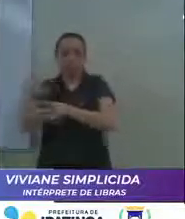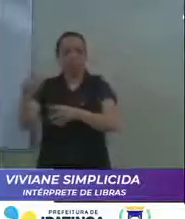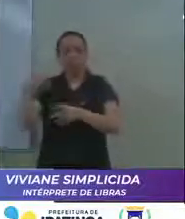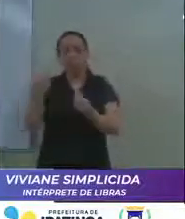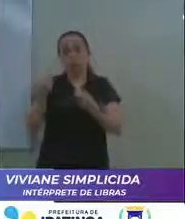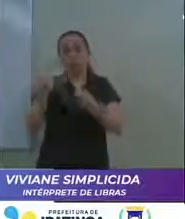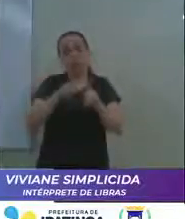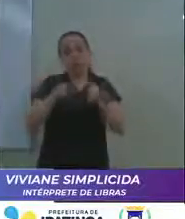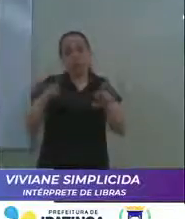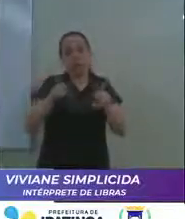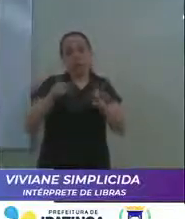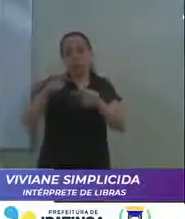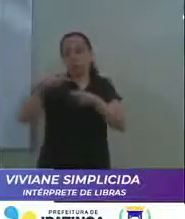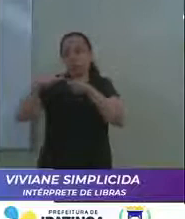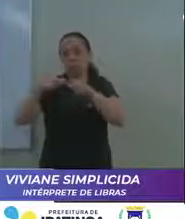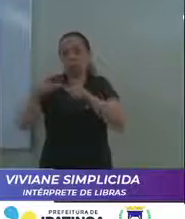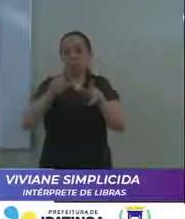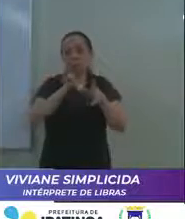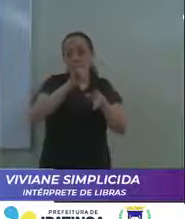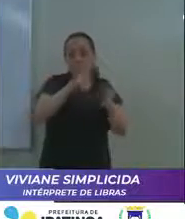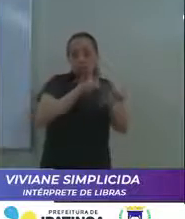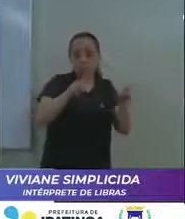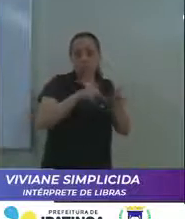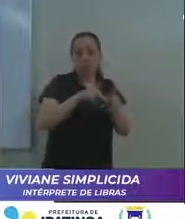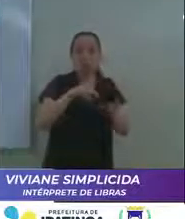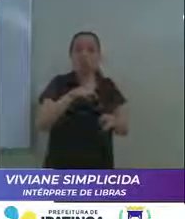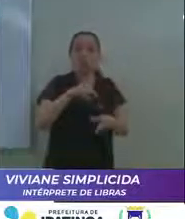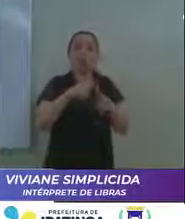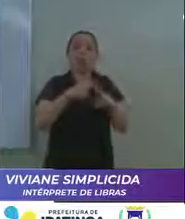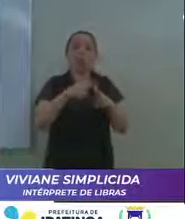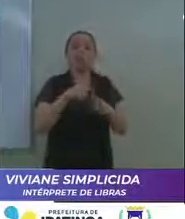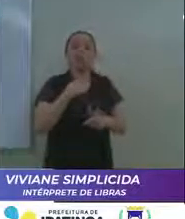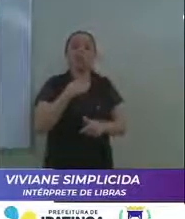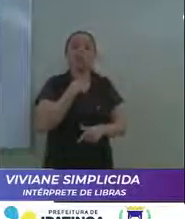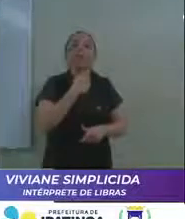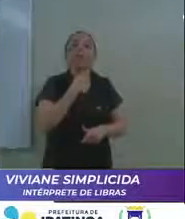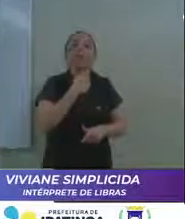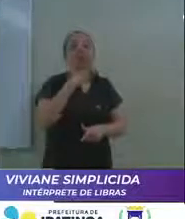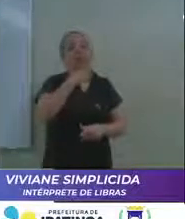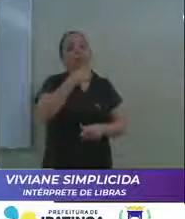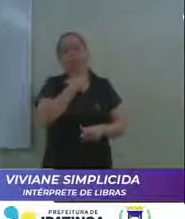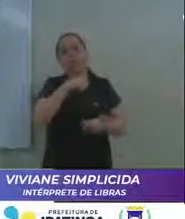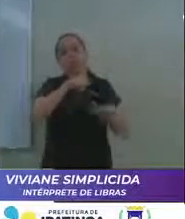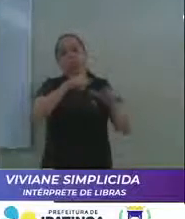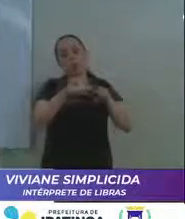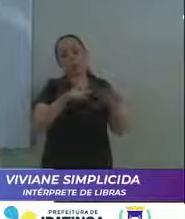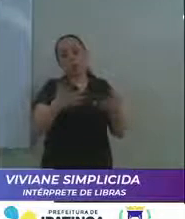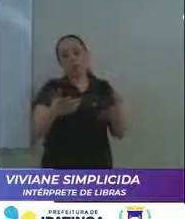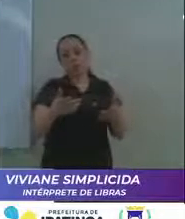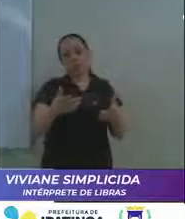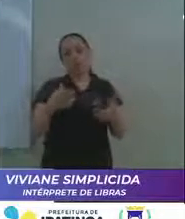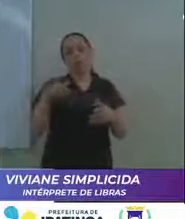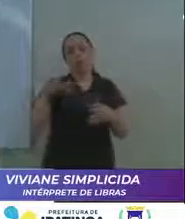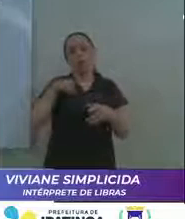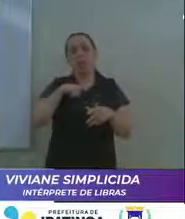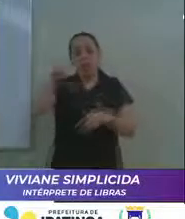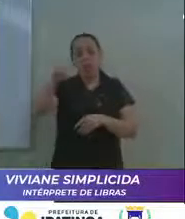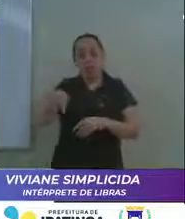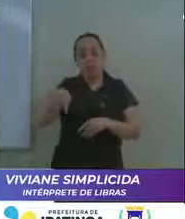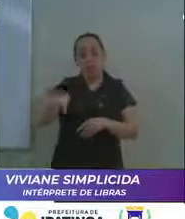trabalhar, né? Então, a gente precisa cuidar muito da nossa voz. No Brasil, o que a gente tem